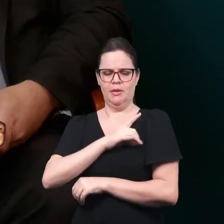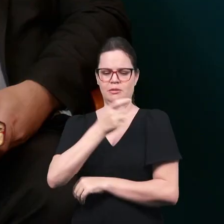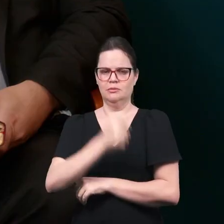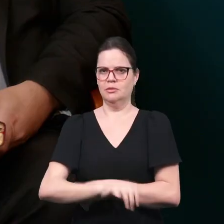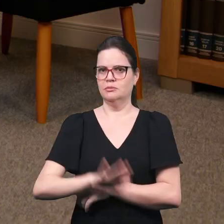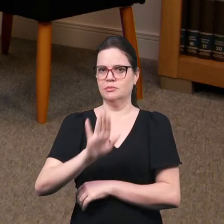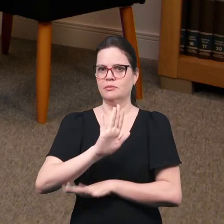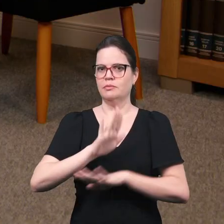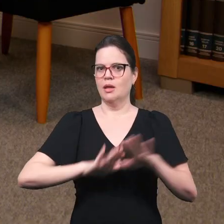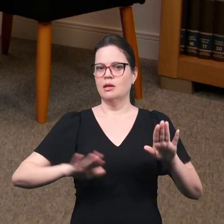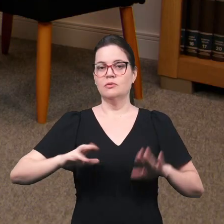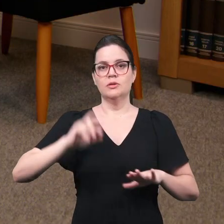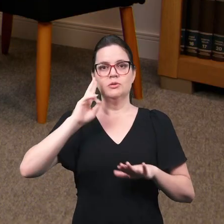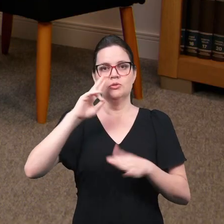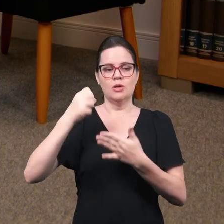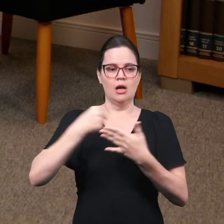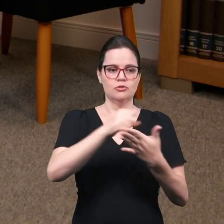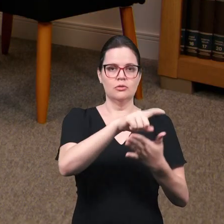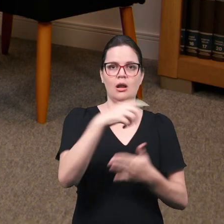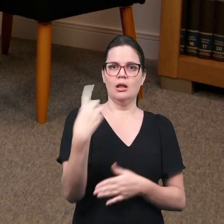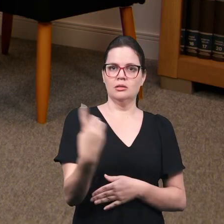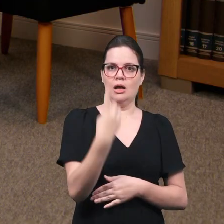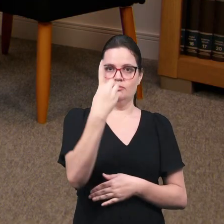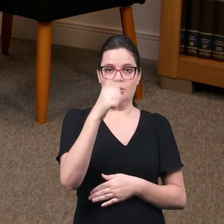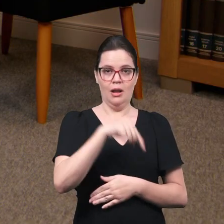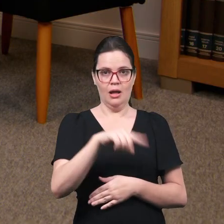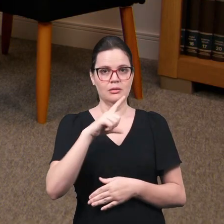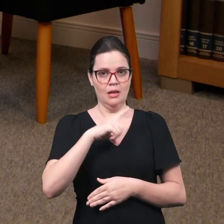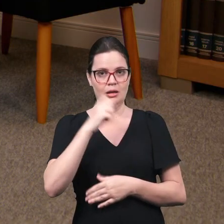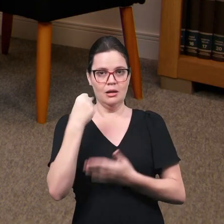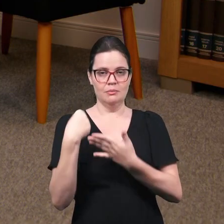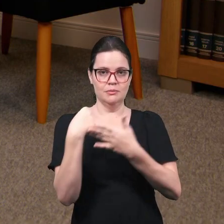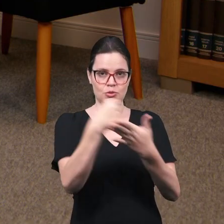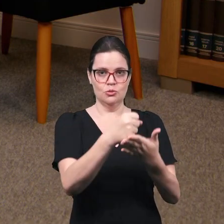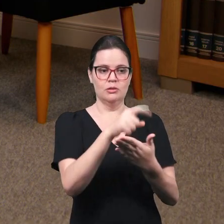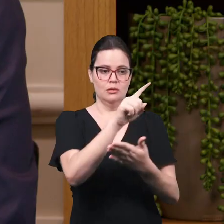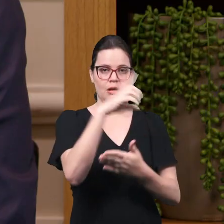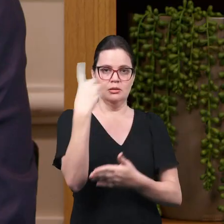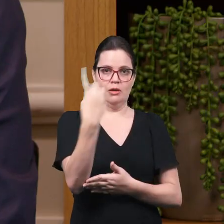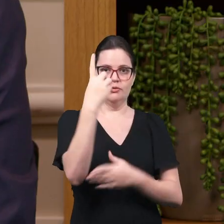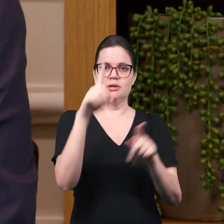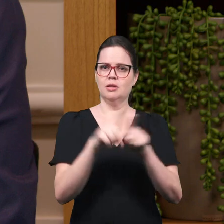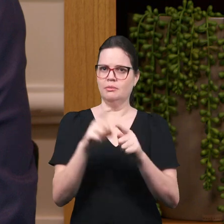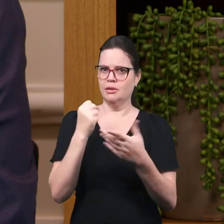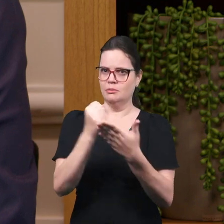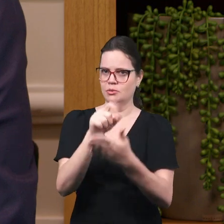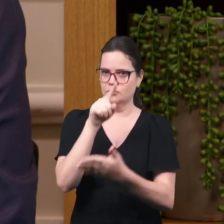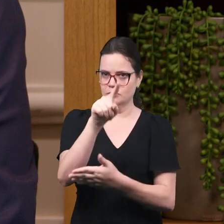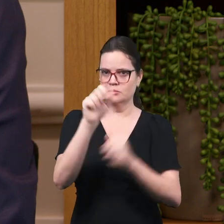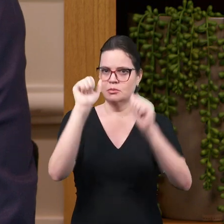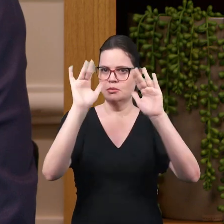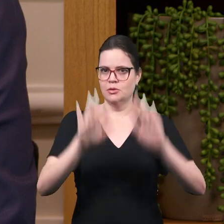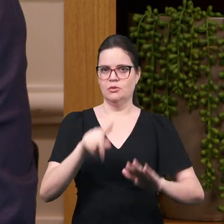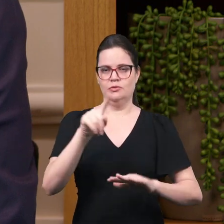O mesmo Senhor que socorreu a Davi tem nos abençoado, ele quer te abençoar também. Glória a Deus. Inclusive, falando de